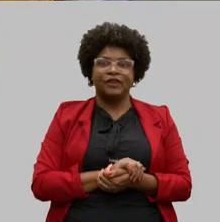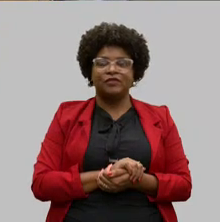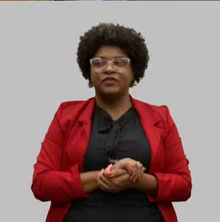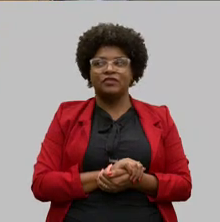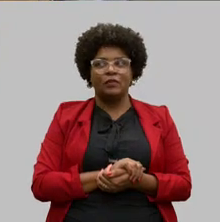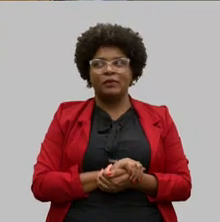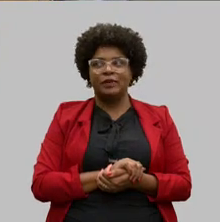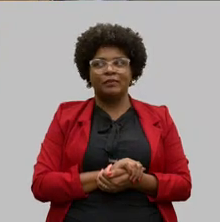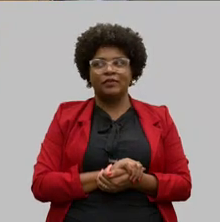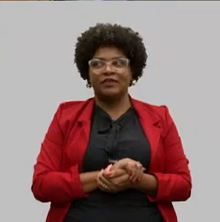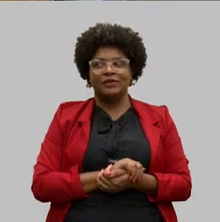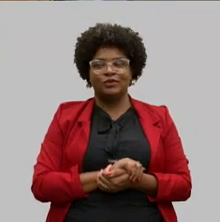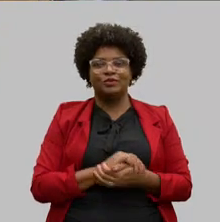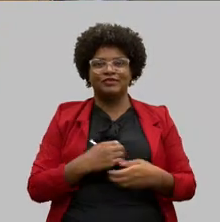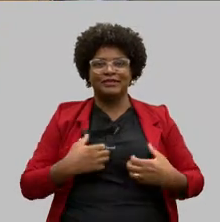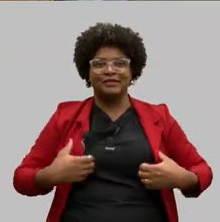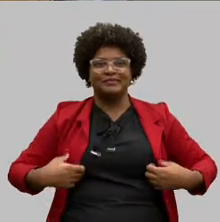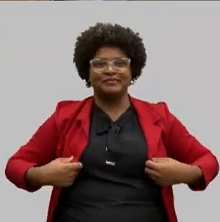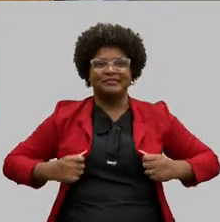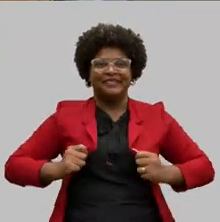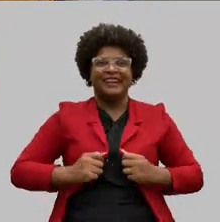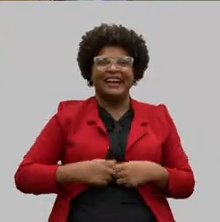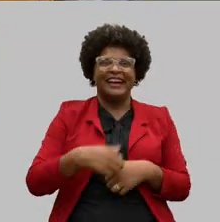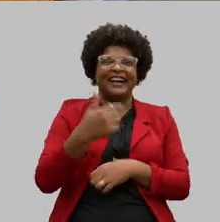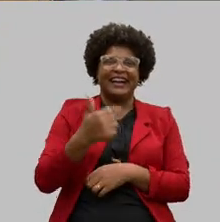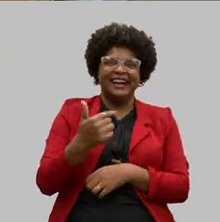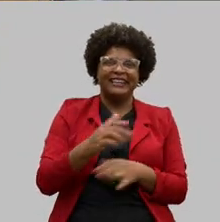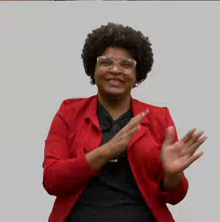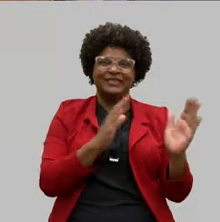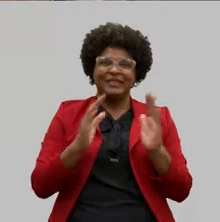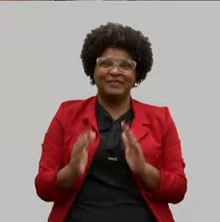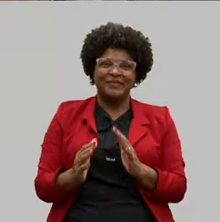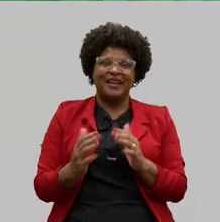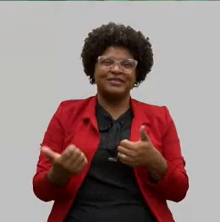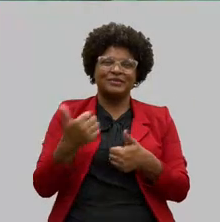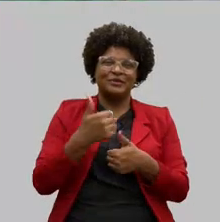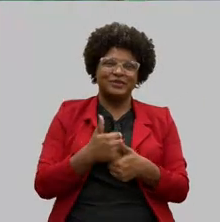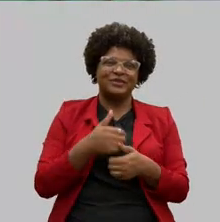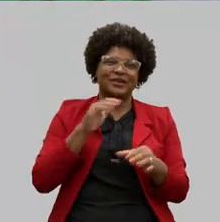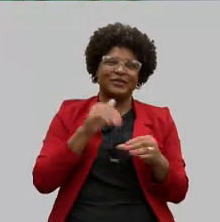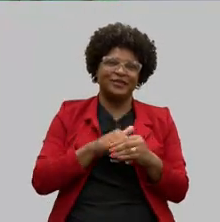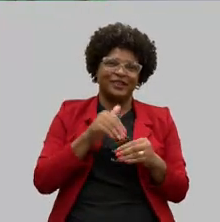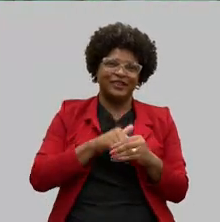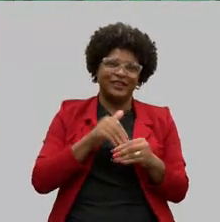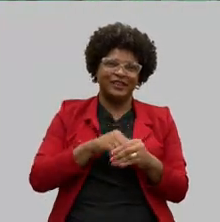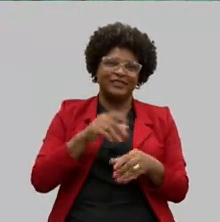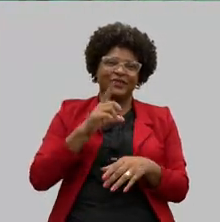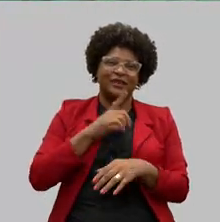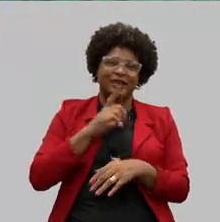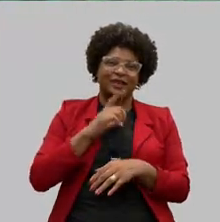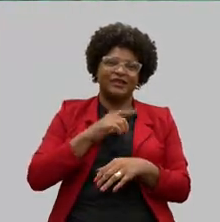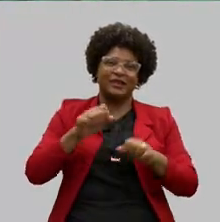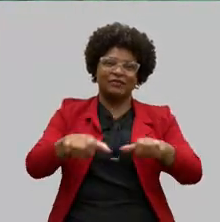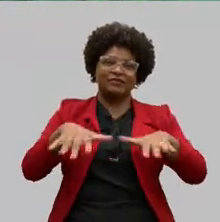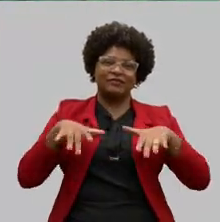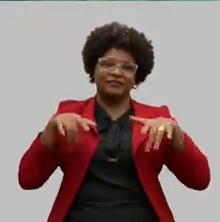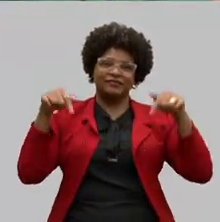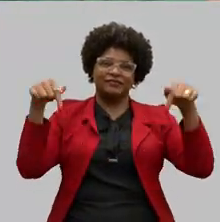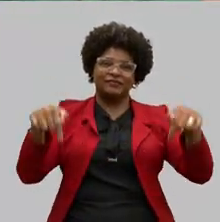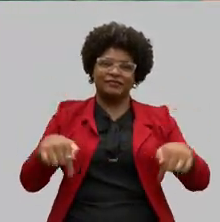aprovado segunda fase discussão e votação de proposiçõ dispensa apreciação do